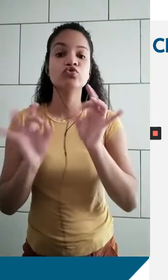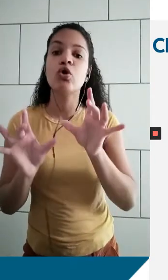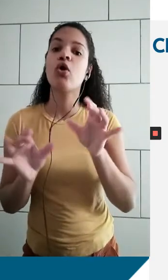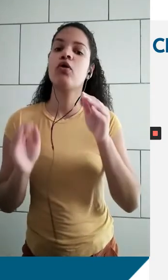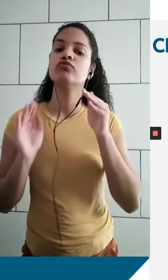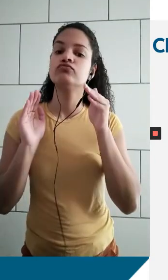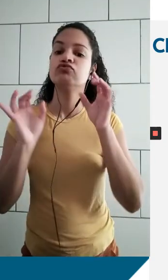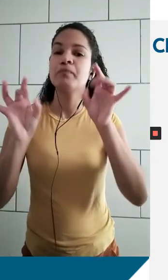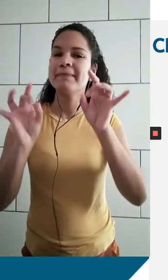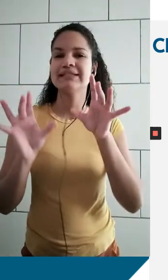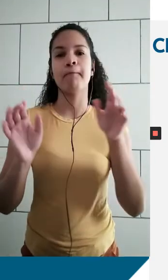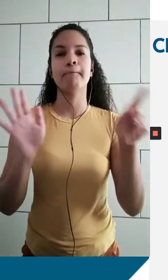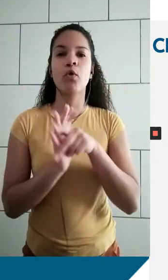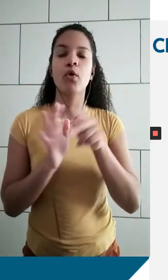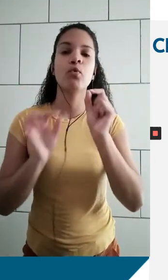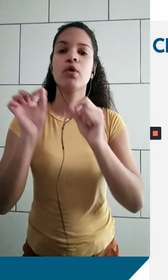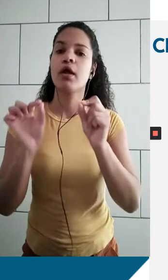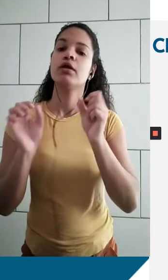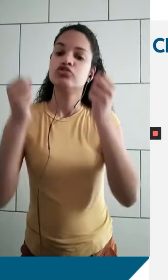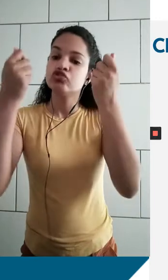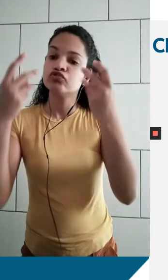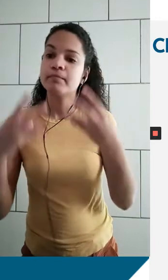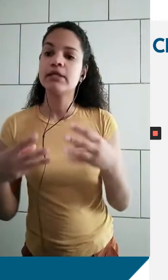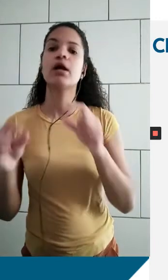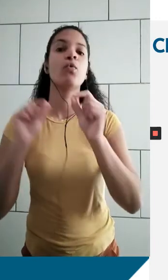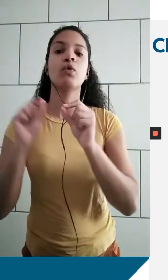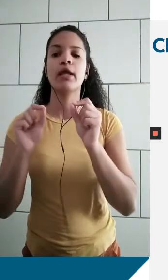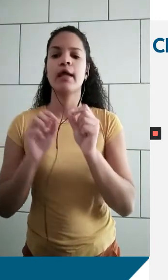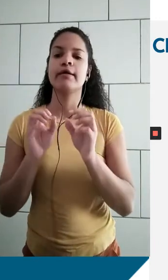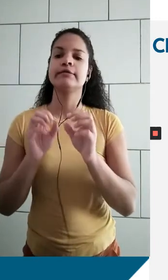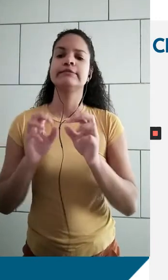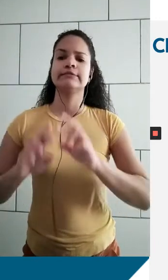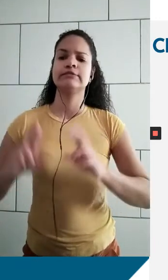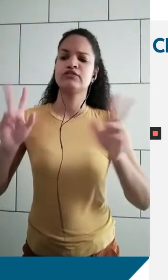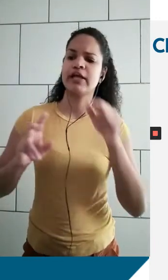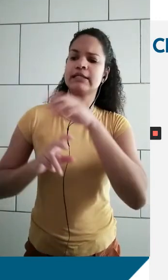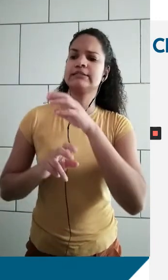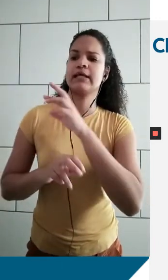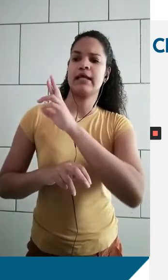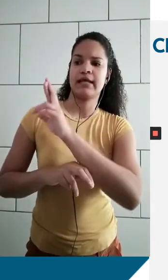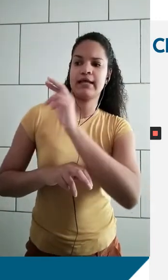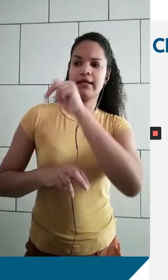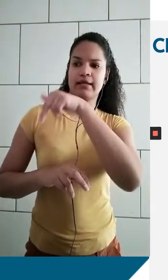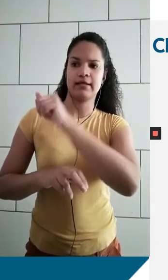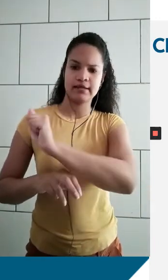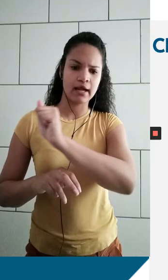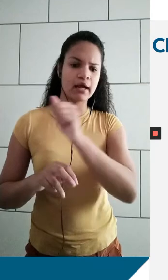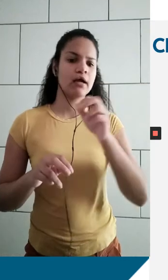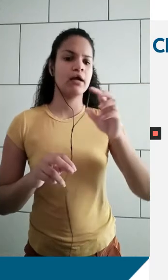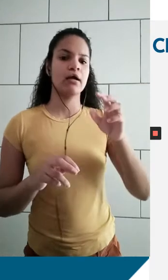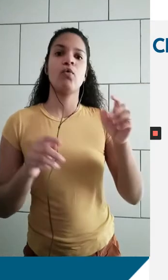gente distinguir esses dois tipos de ácidos nucleicos, o ácido ribonucleico, RNA ou